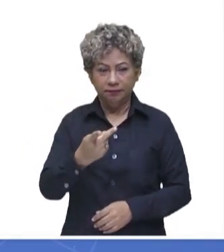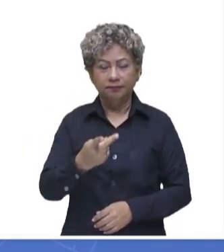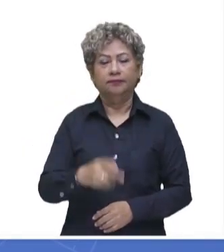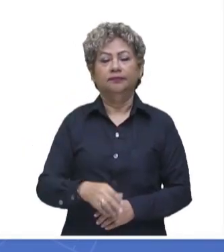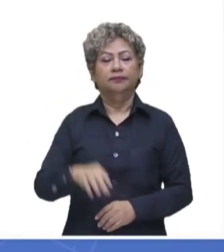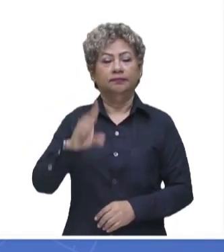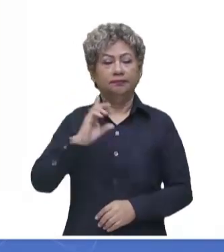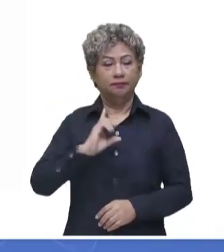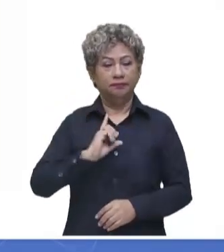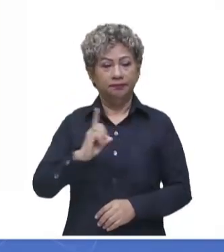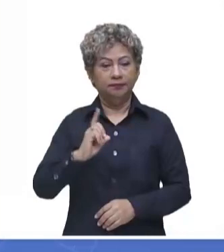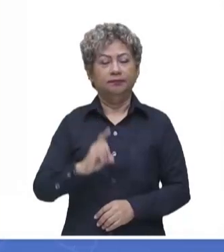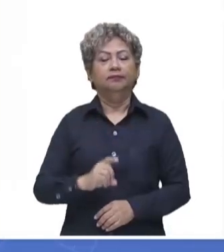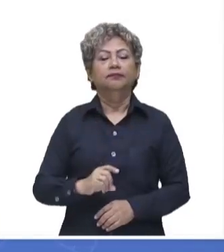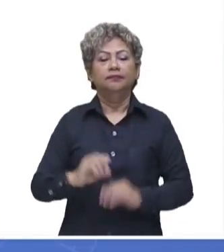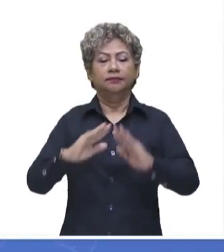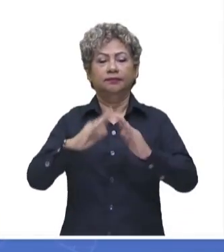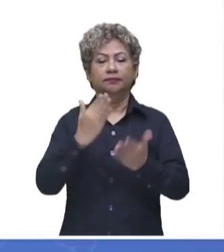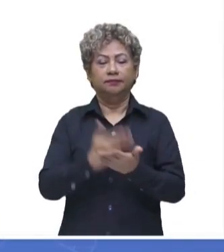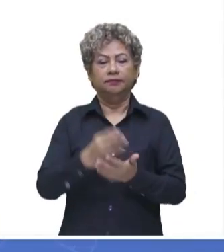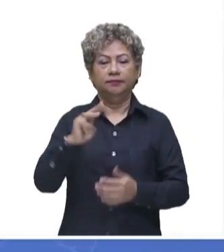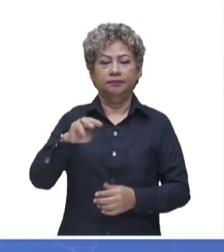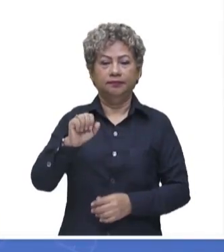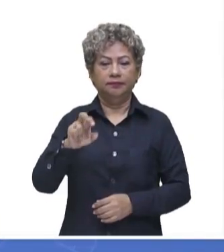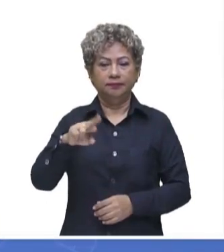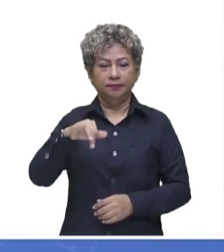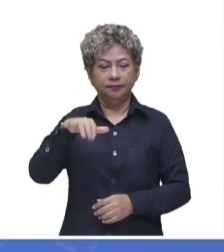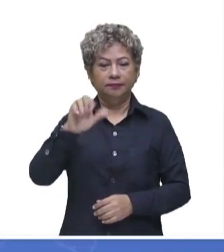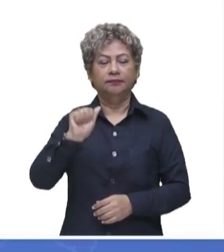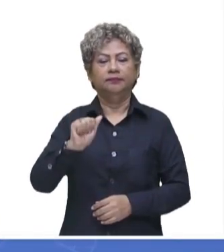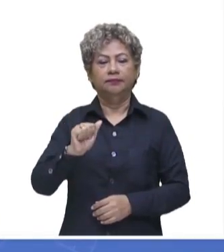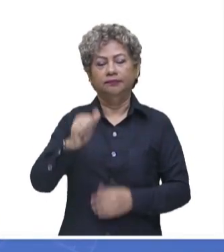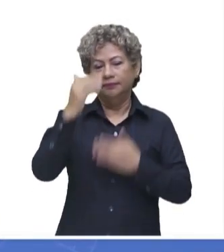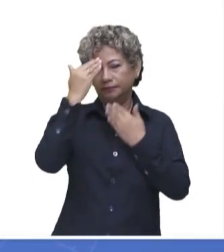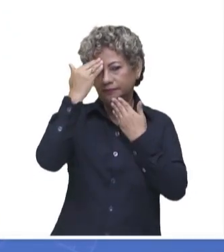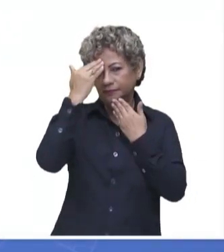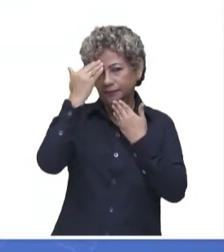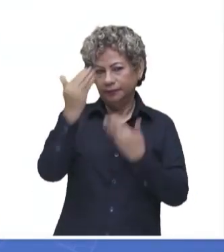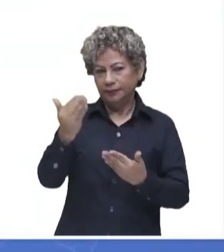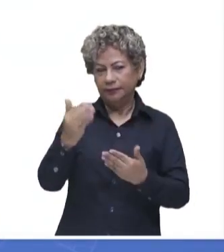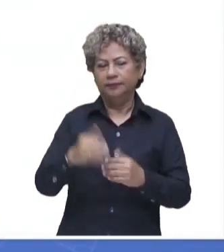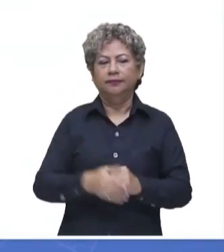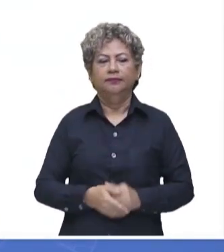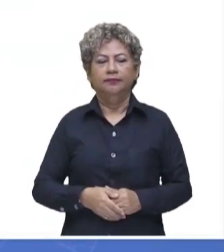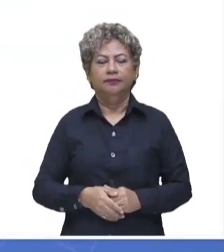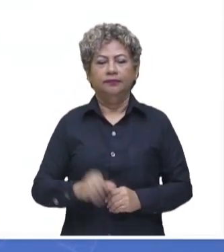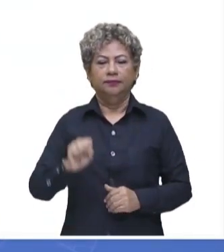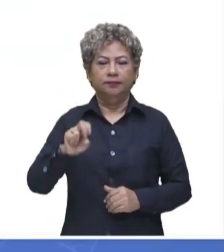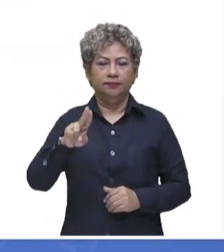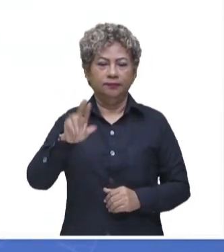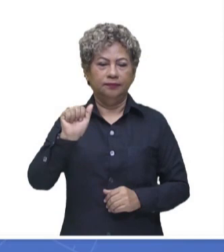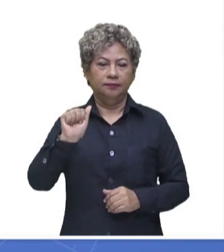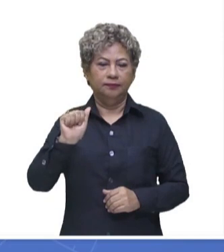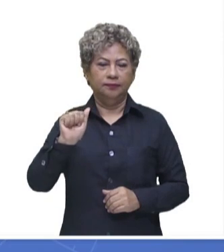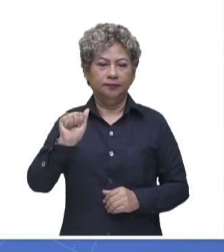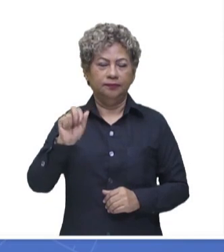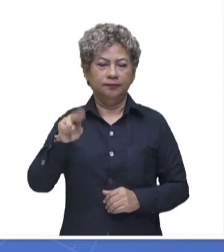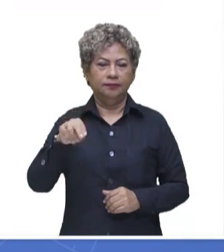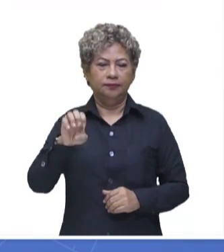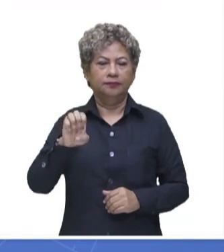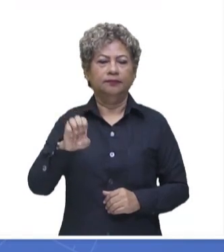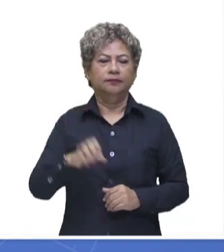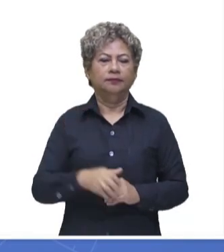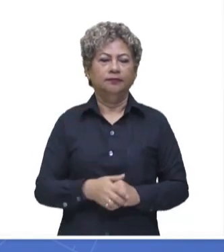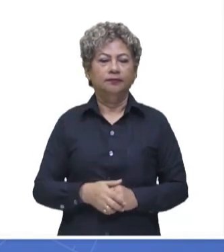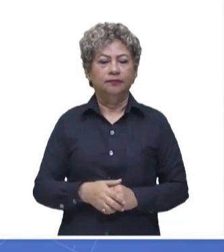ele está aí estudando. Obrigado, um abraço a todos aí. Também Suena Garcia, da escola Dorval Porto. A